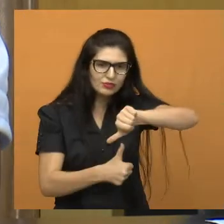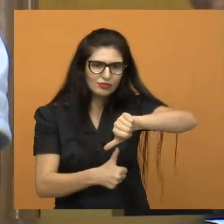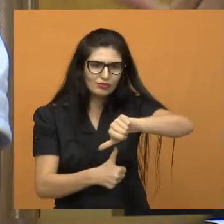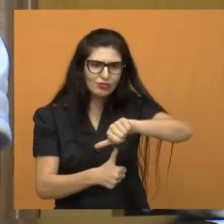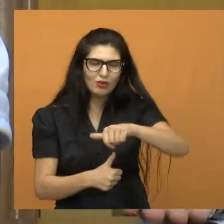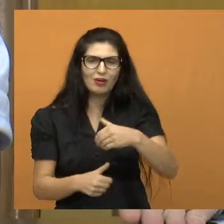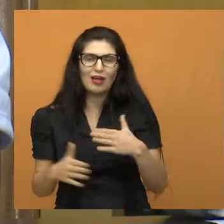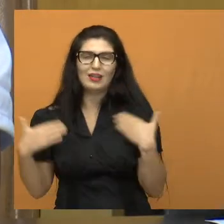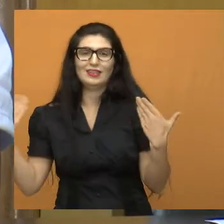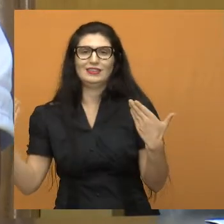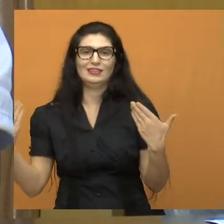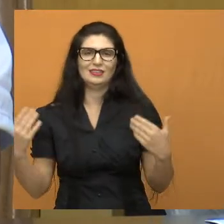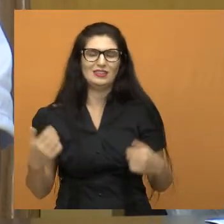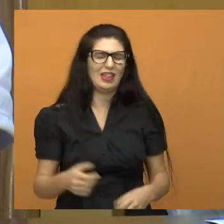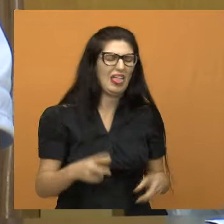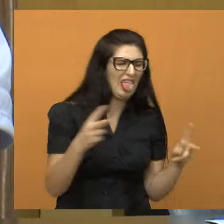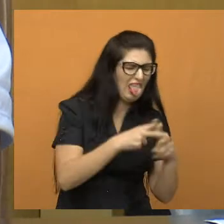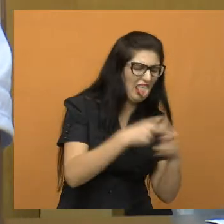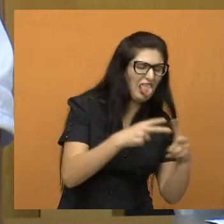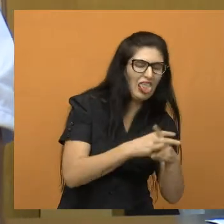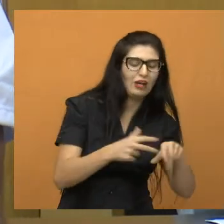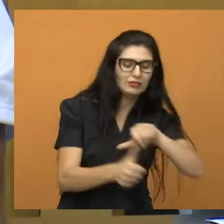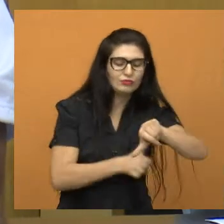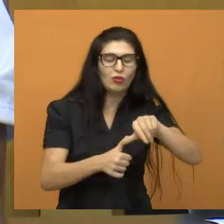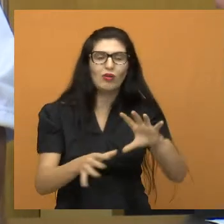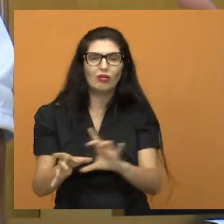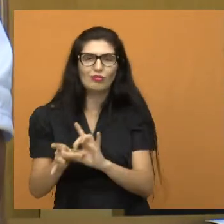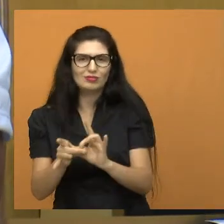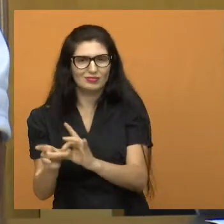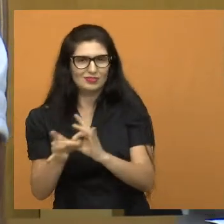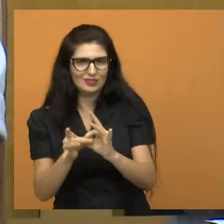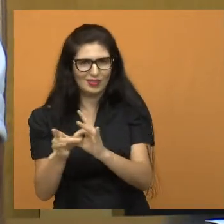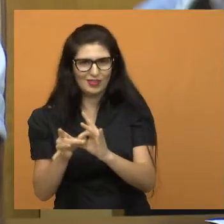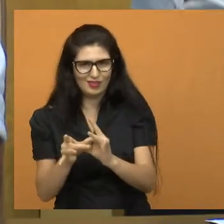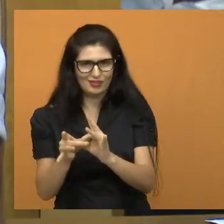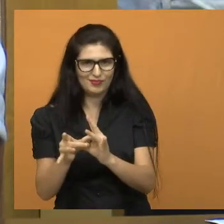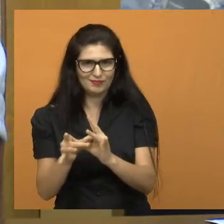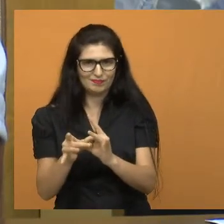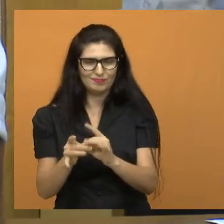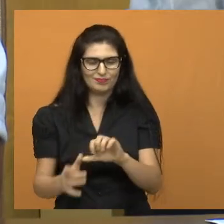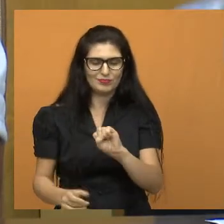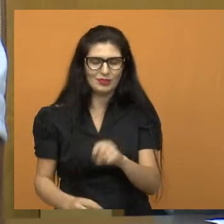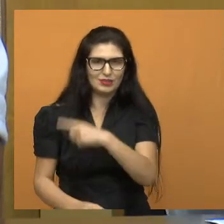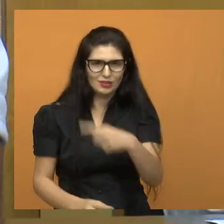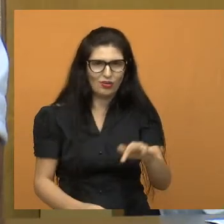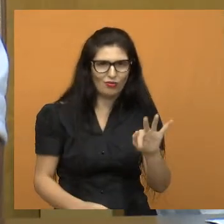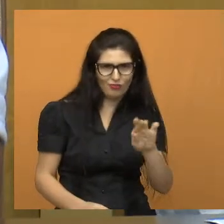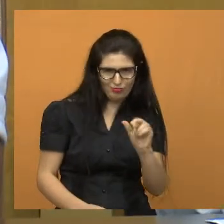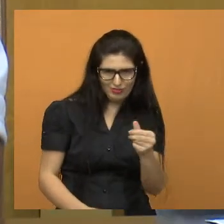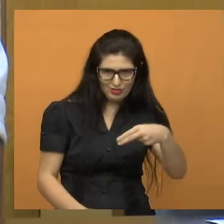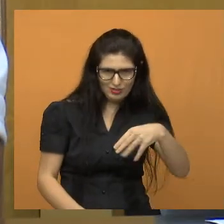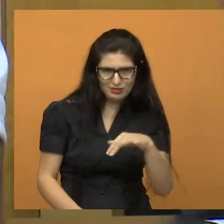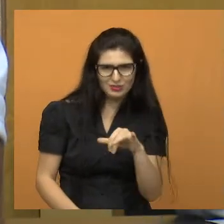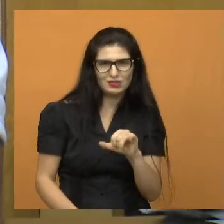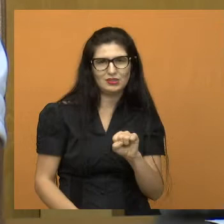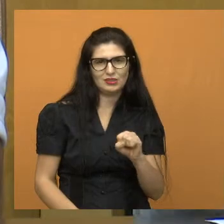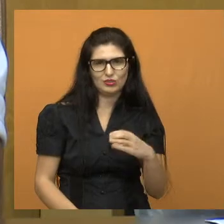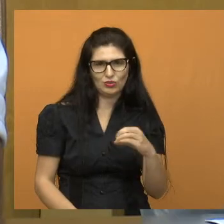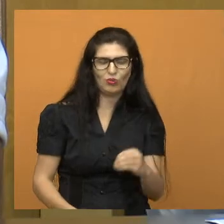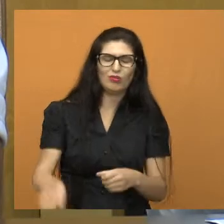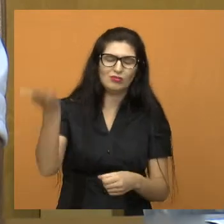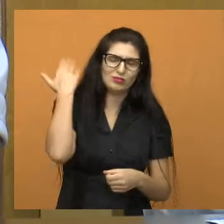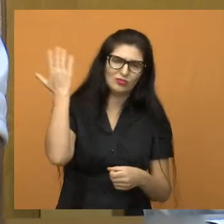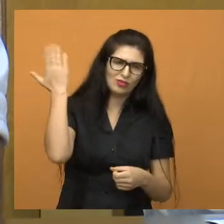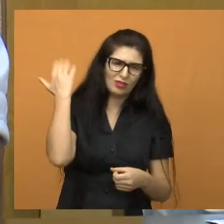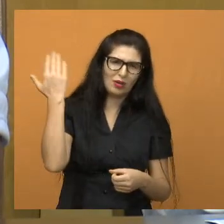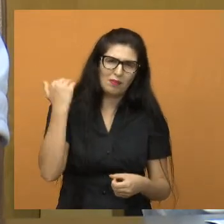aonde eu tiver discórdia, que leve a união. Essa é o passo. São Francisco, lá na Idade Medieval, já deu a dica de